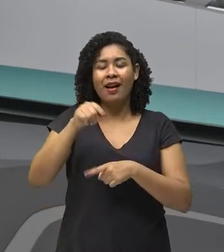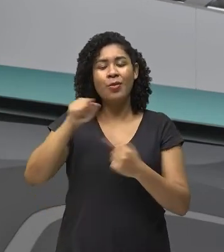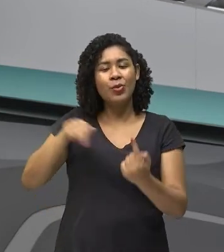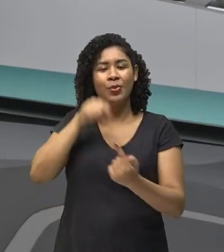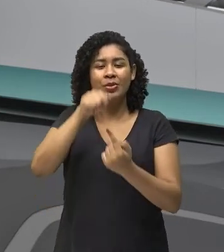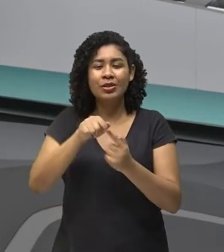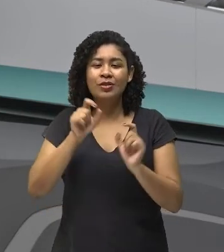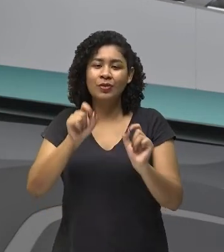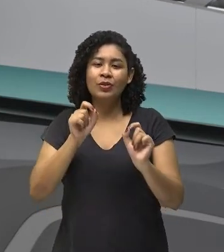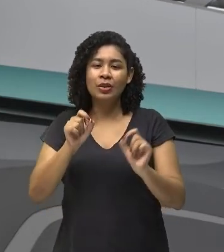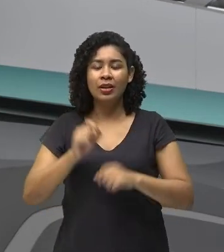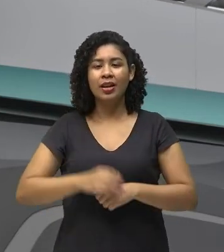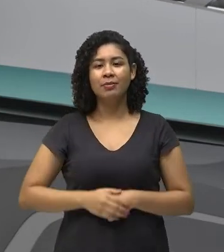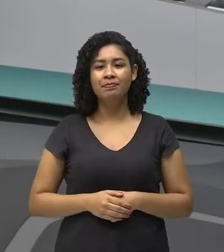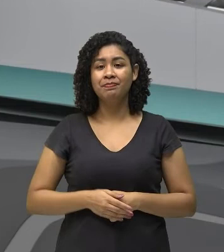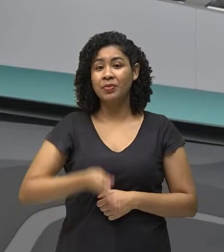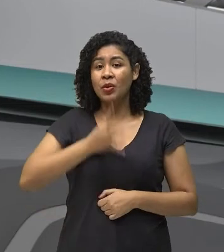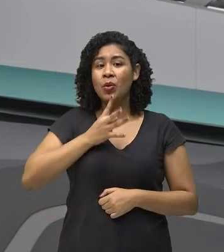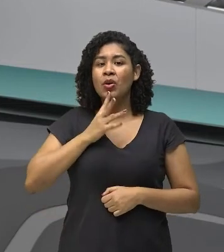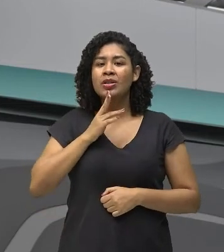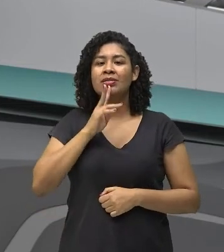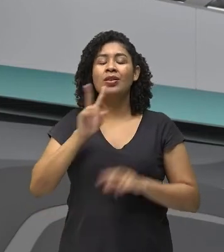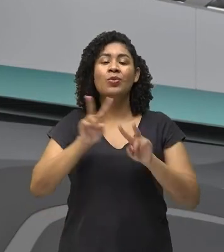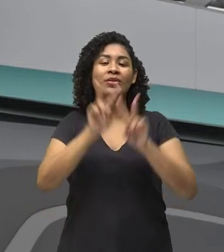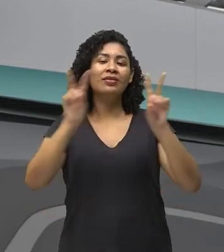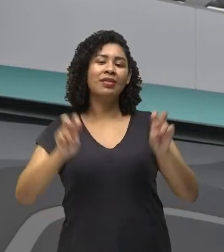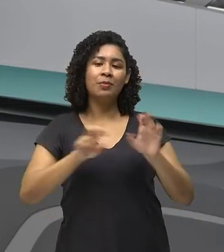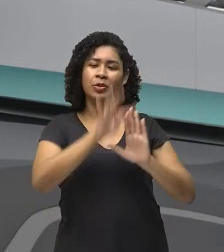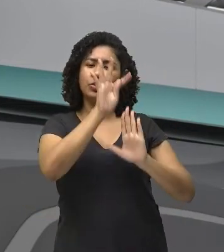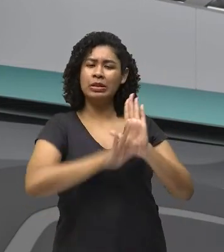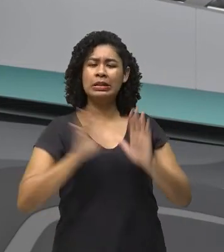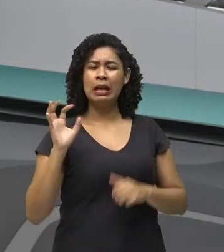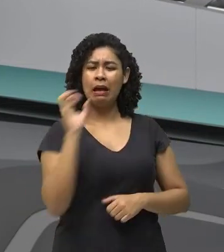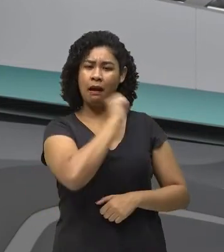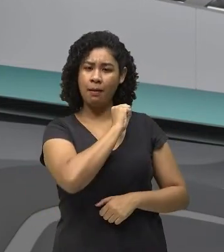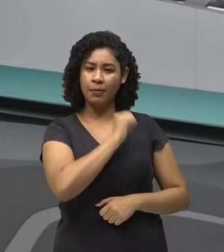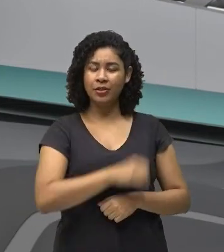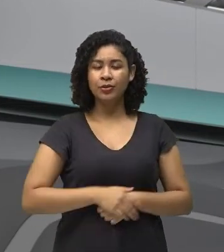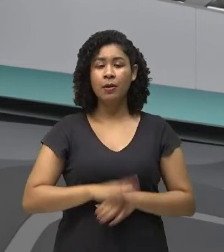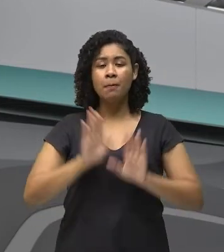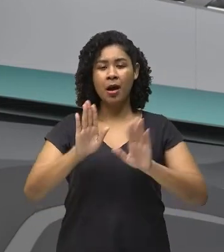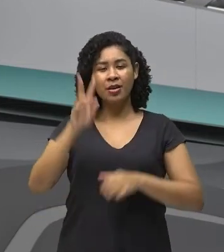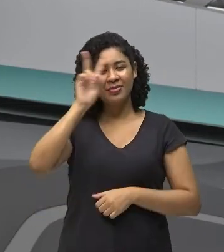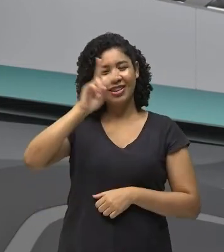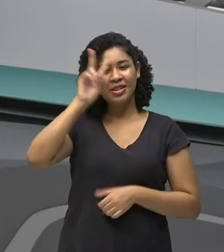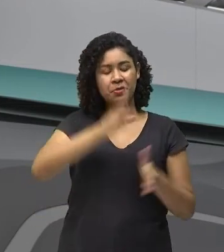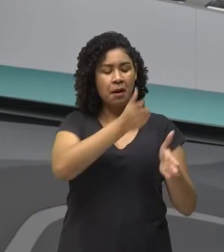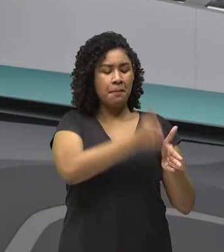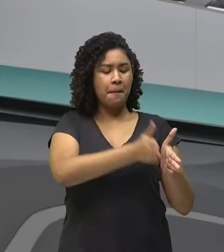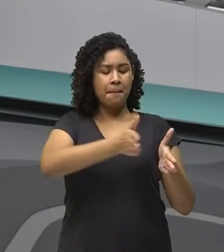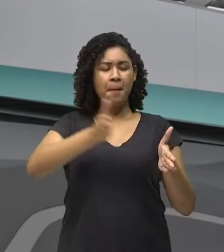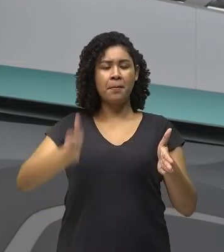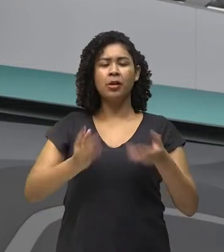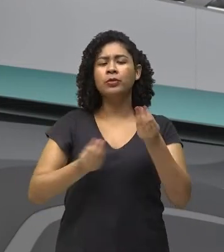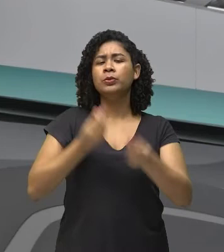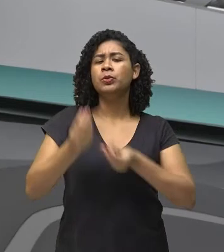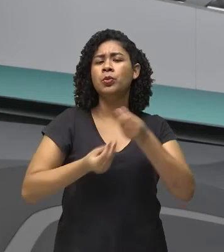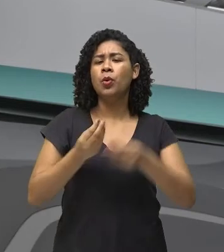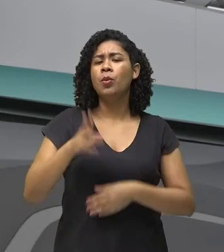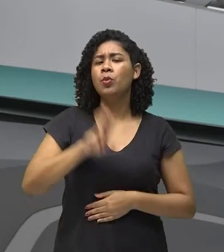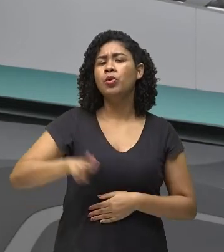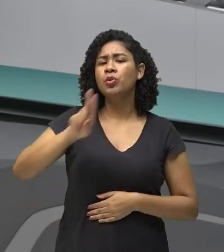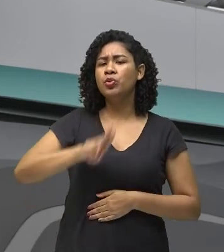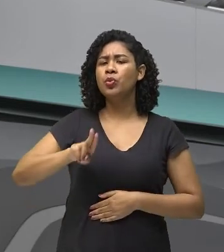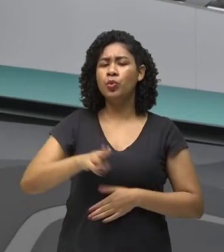que aquele texto está falando. E para a gente relembrar um pouquinho desse passo a passo, né? Como que a gente utiliza esse